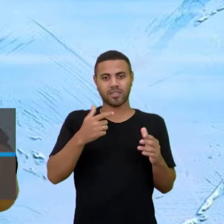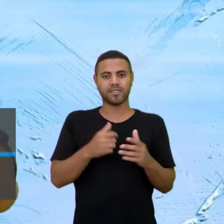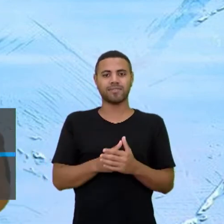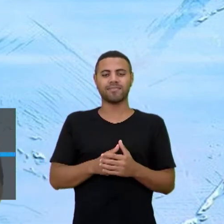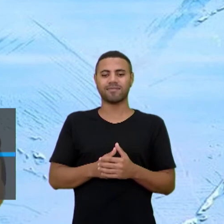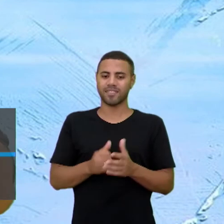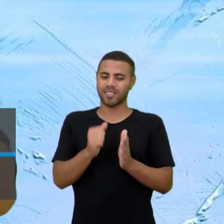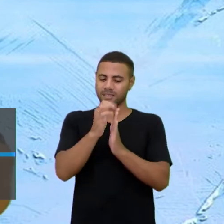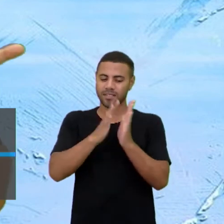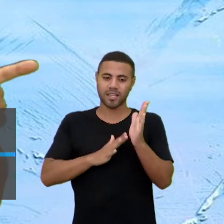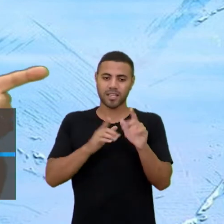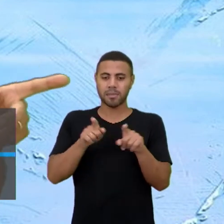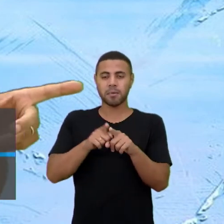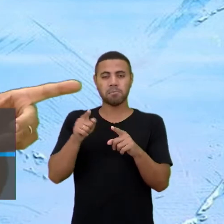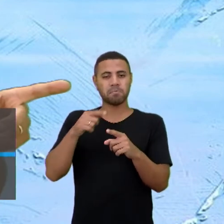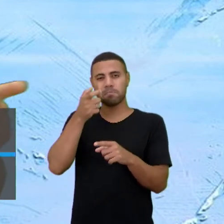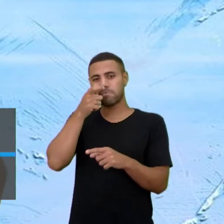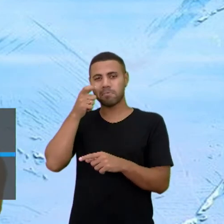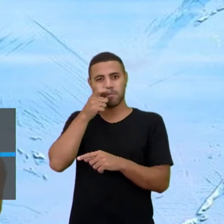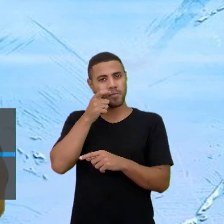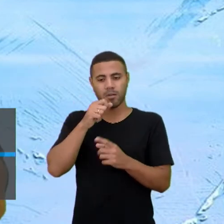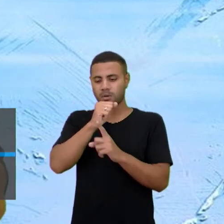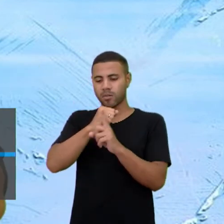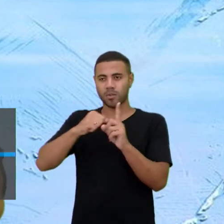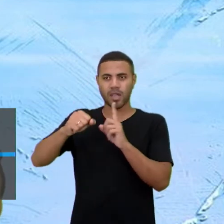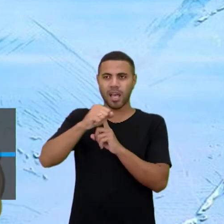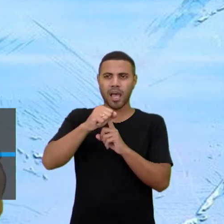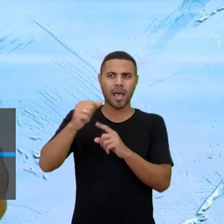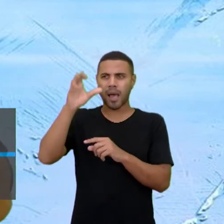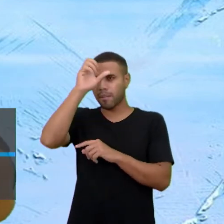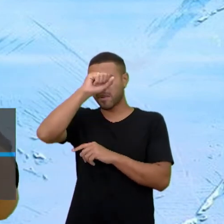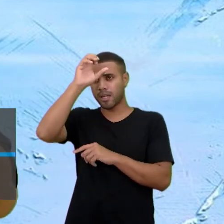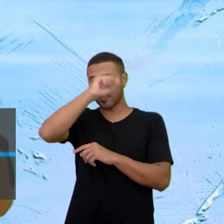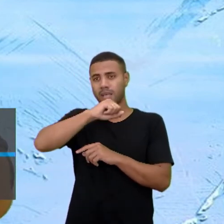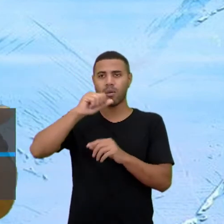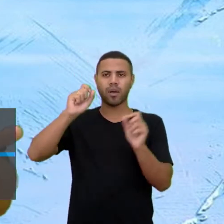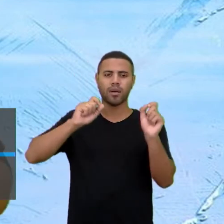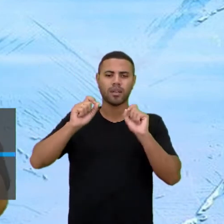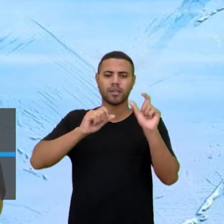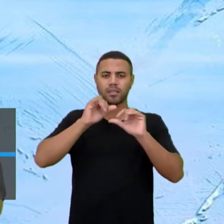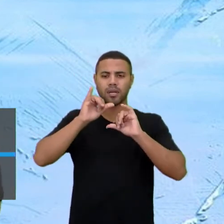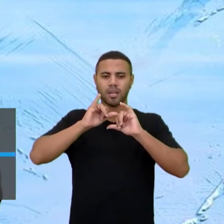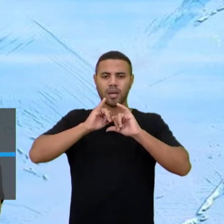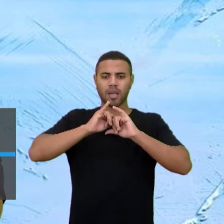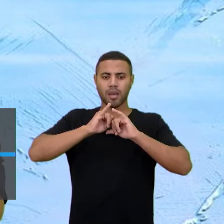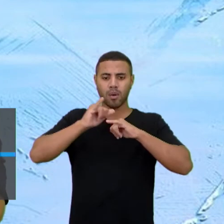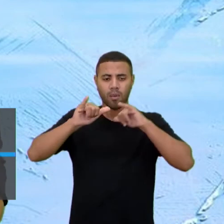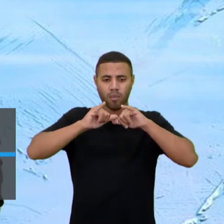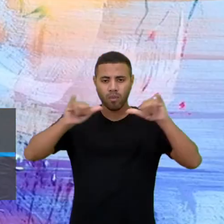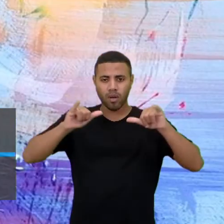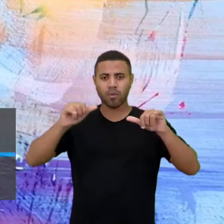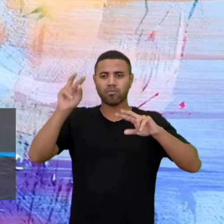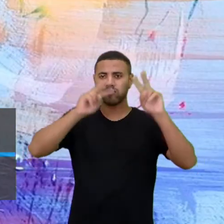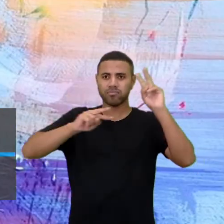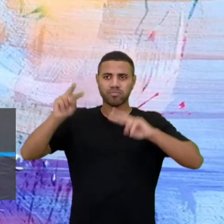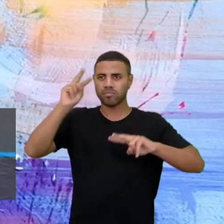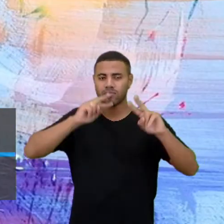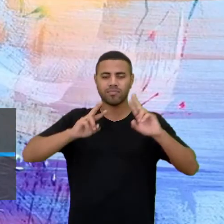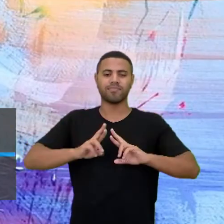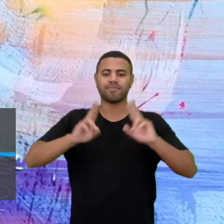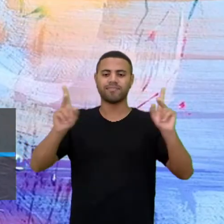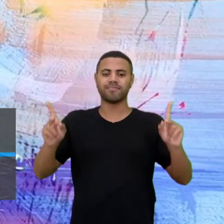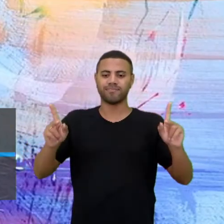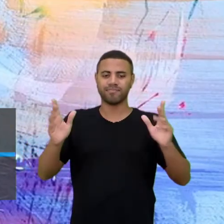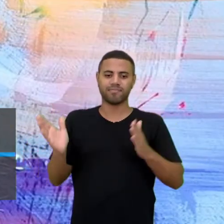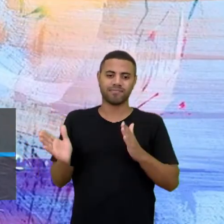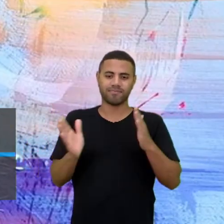como de observar, sim, ver o mundo de outra forma, né? Observar a propaganda, observar a comunicação visual de outra maneira. Muito bem, Promauro. Então, gente,